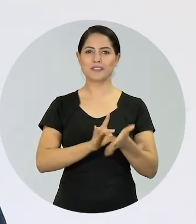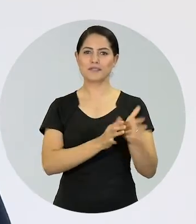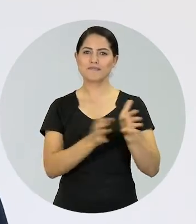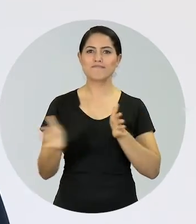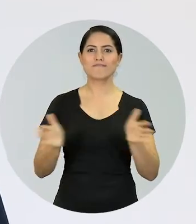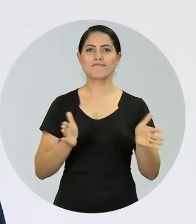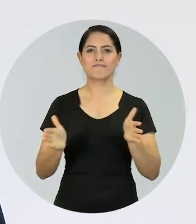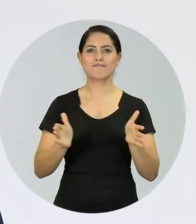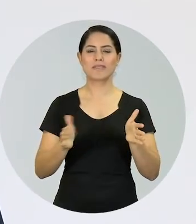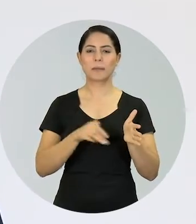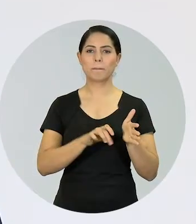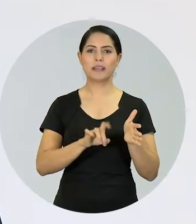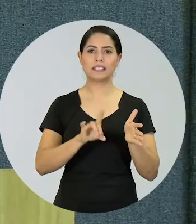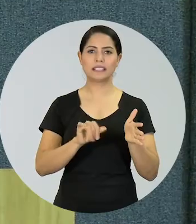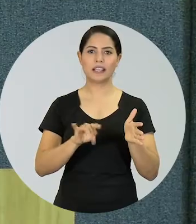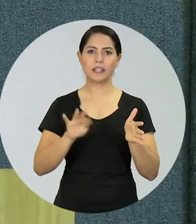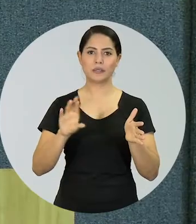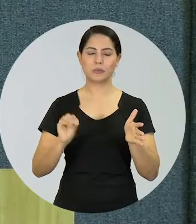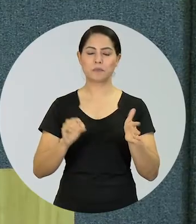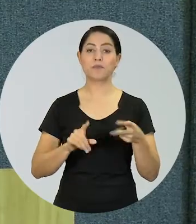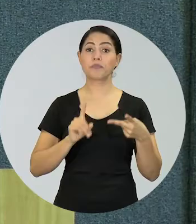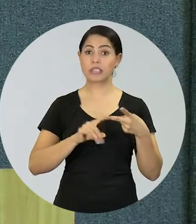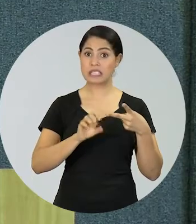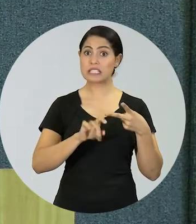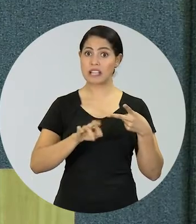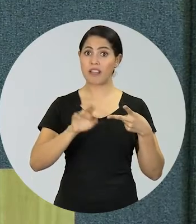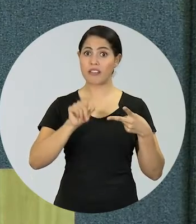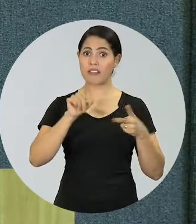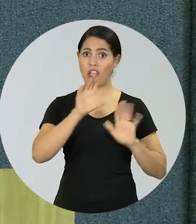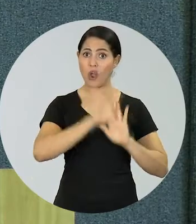muito êxito durante esse mandato. Sandra